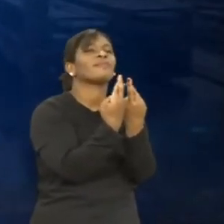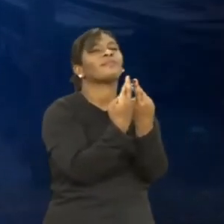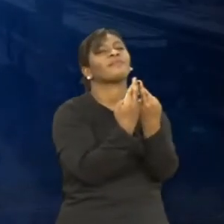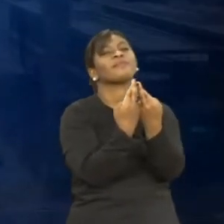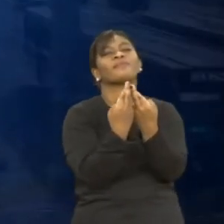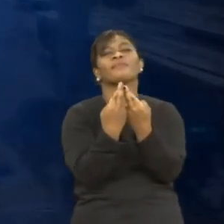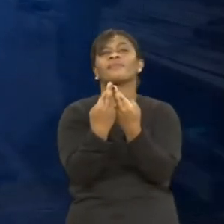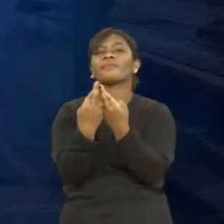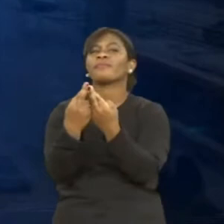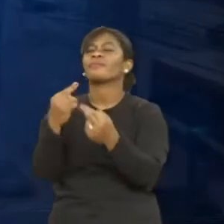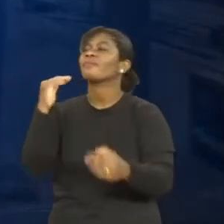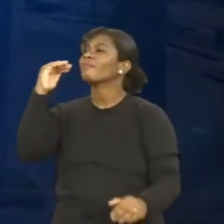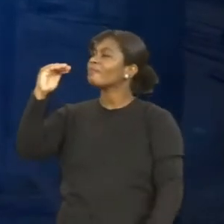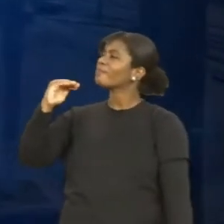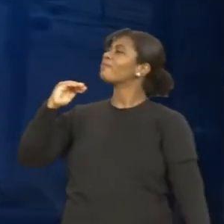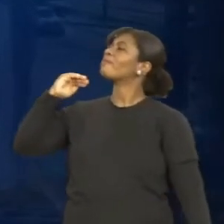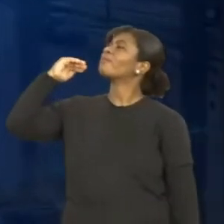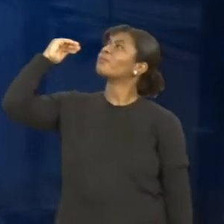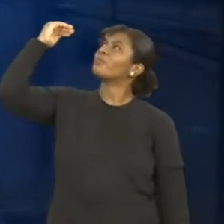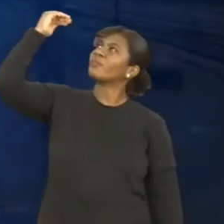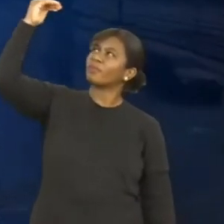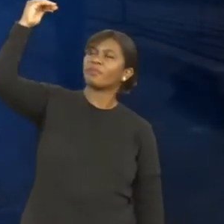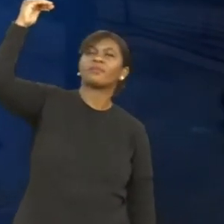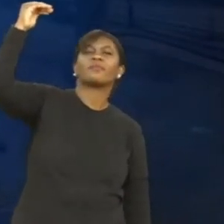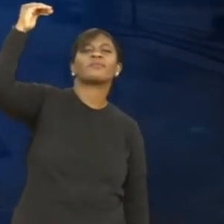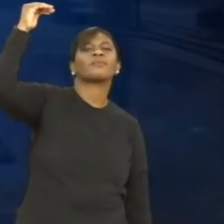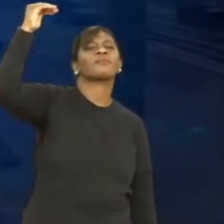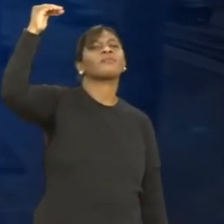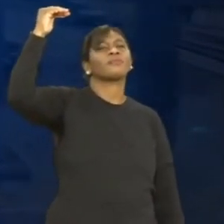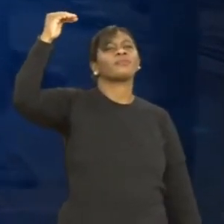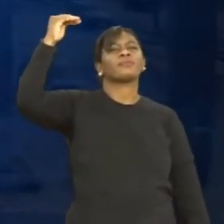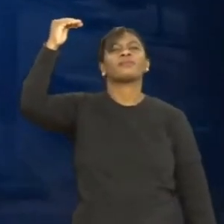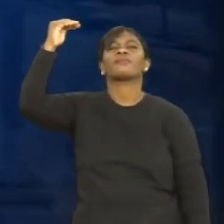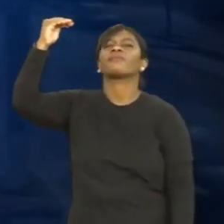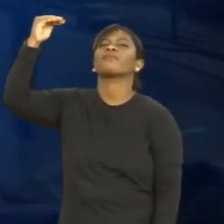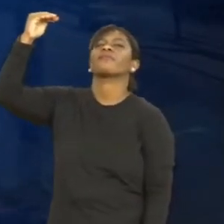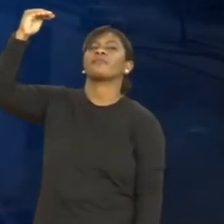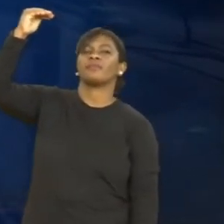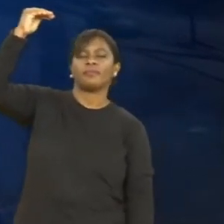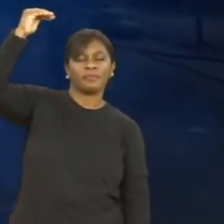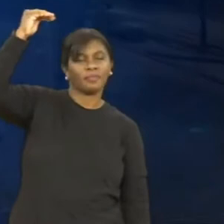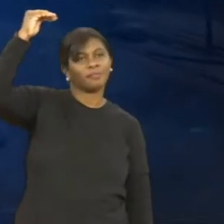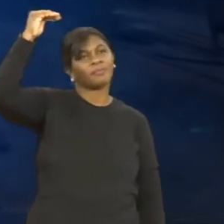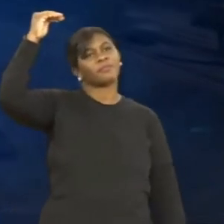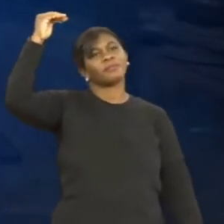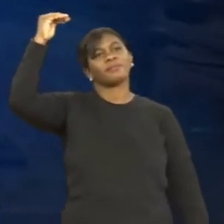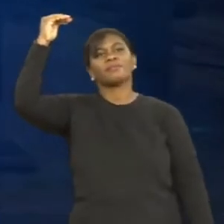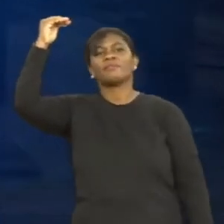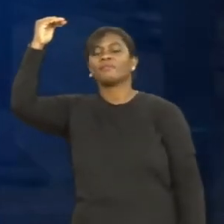reinando, soberano, soberano. Ele sabia que você vinha, minha amiga, meu